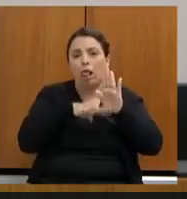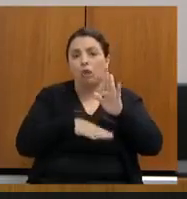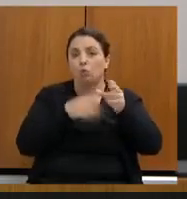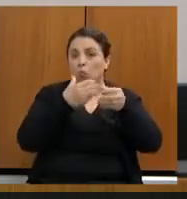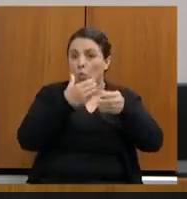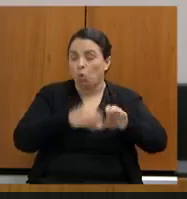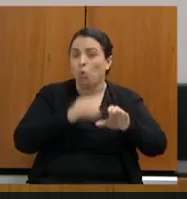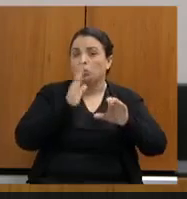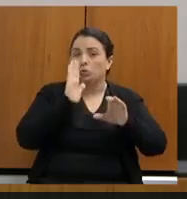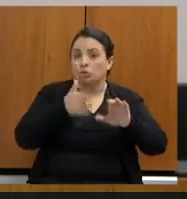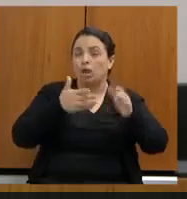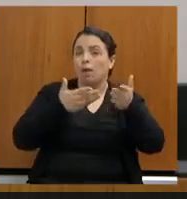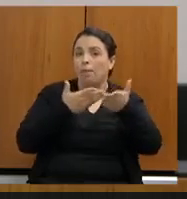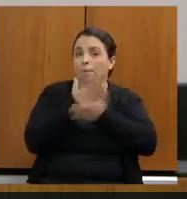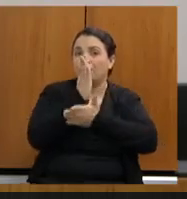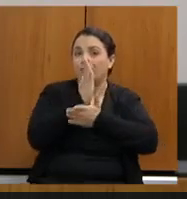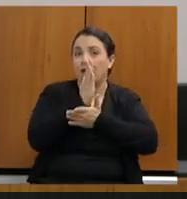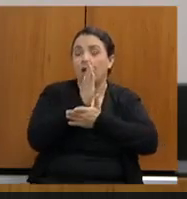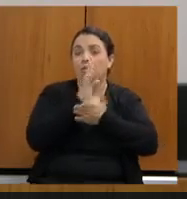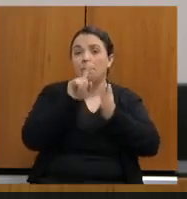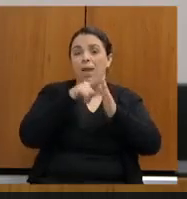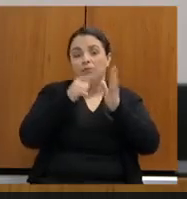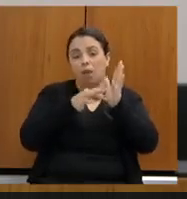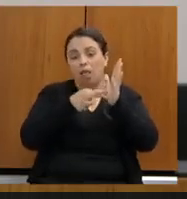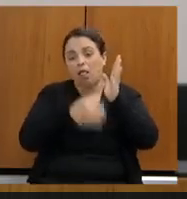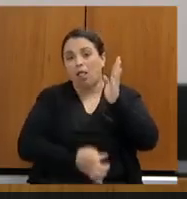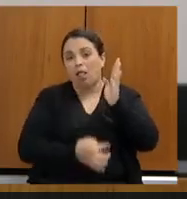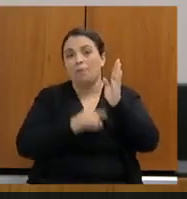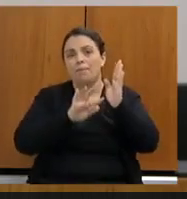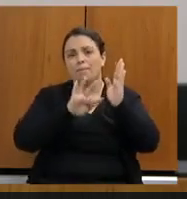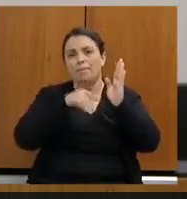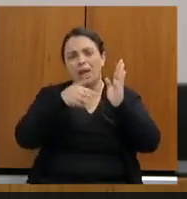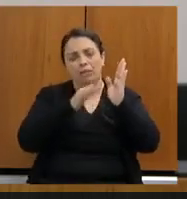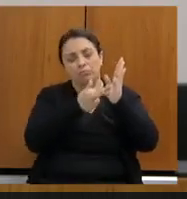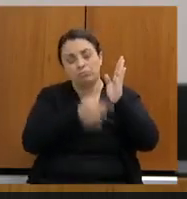do certame que já se encontravam vigentes